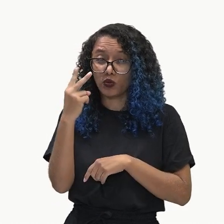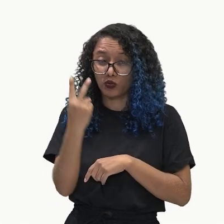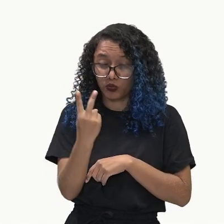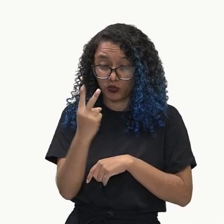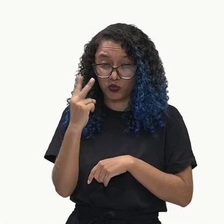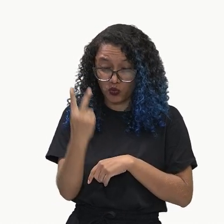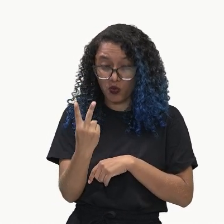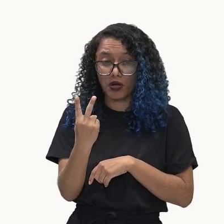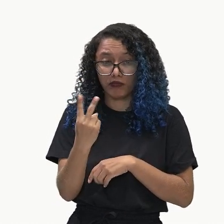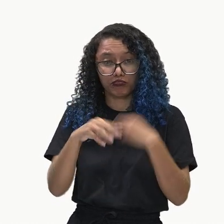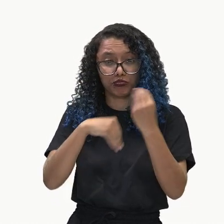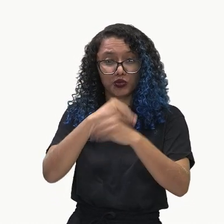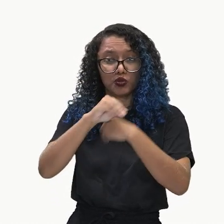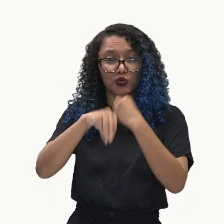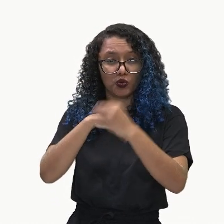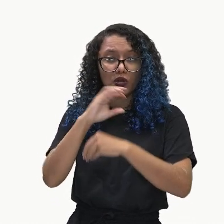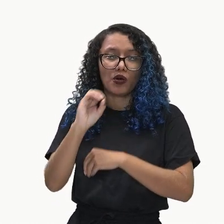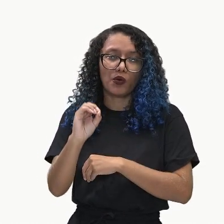O triácido,